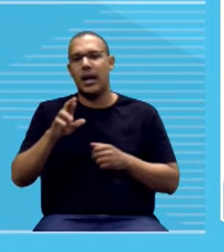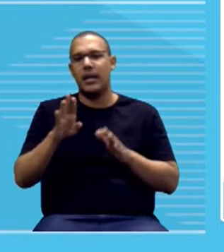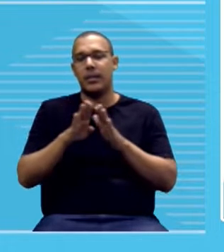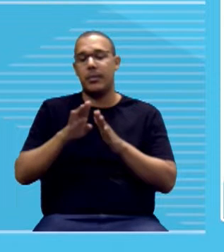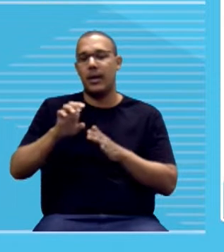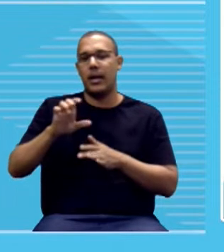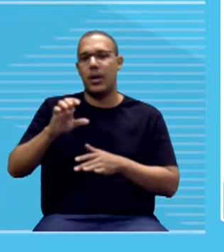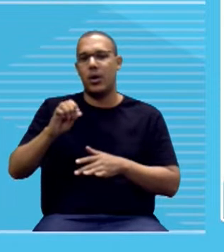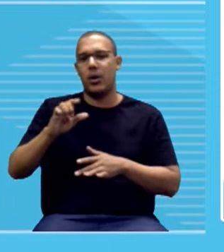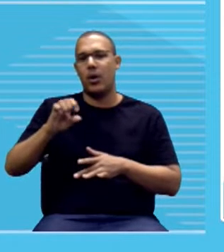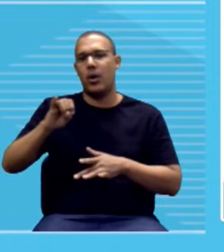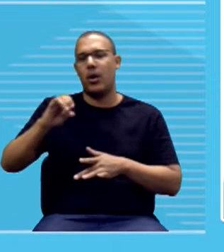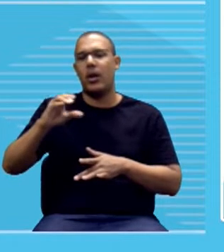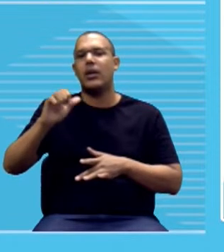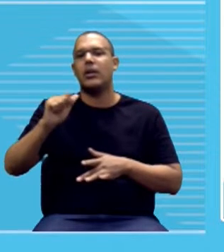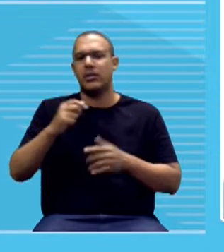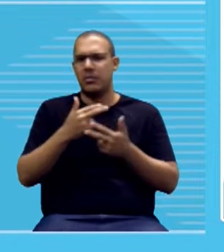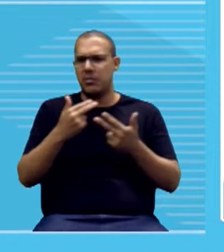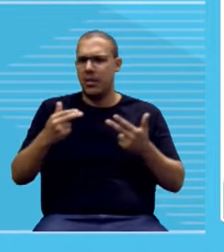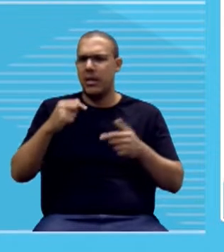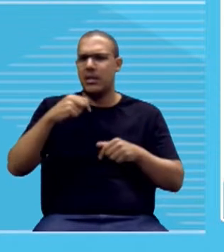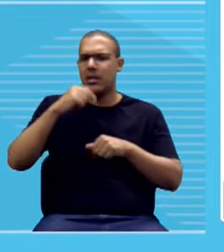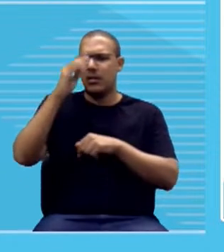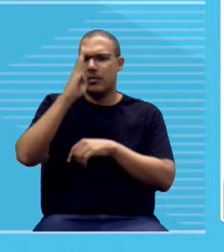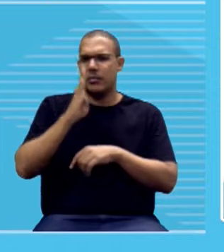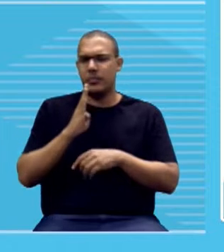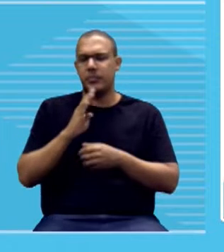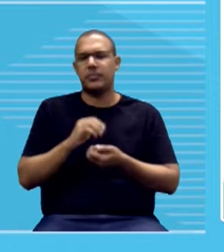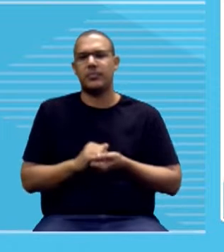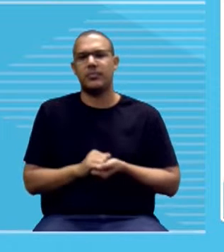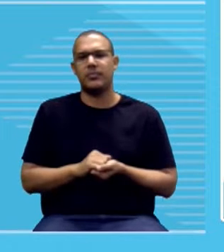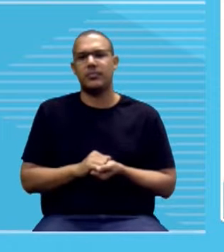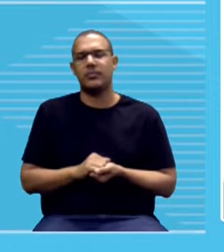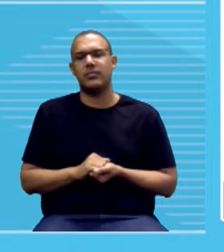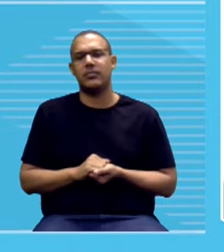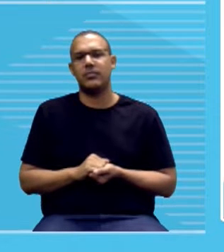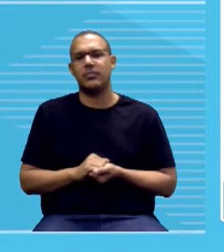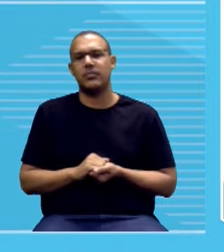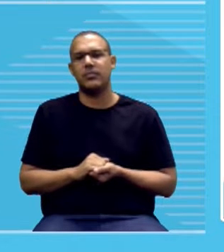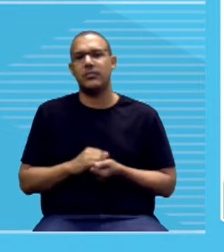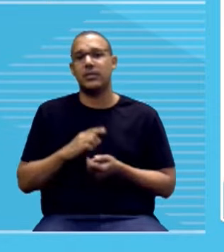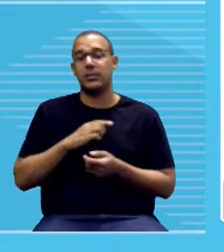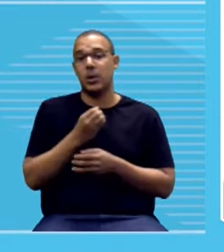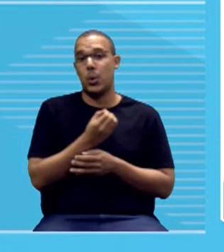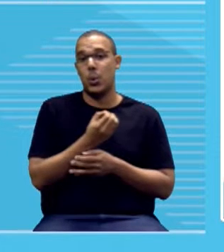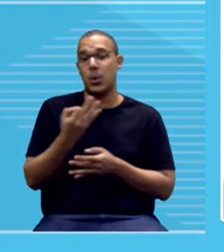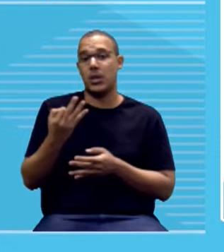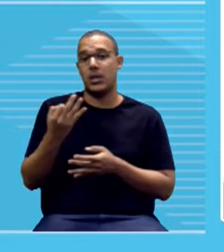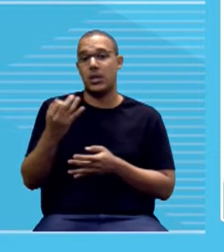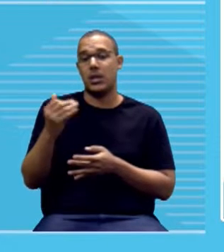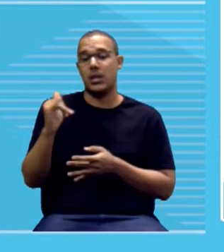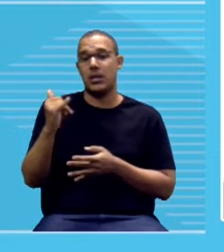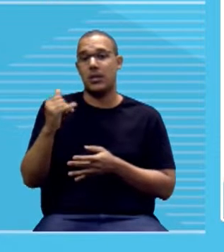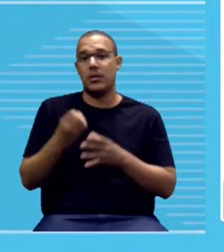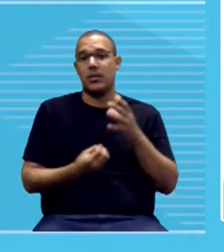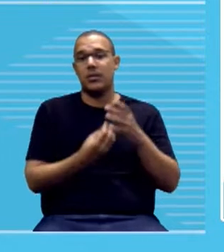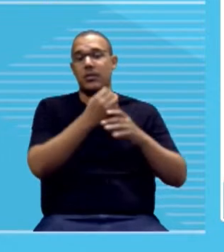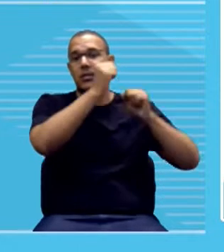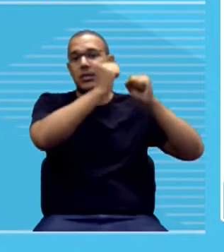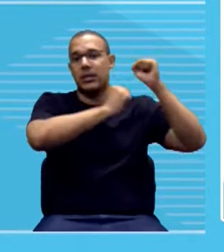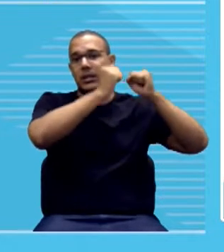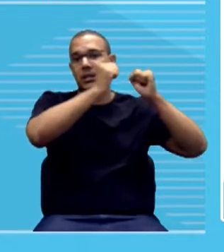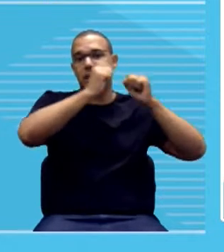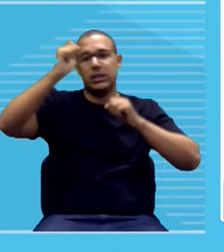em grande quantidade também no Brasil, certo? A gente tem uma grande quantidade de energia produzida por usinas